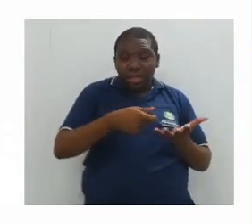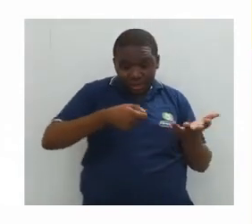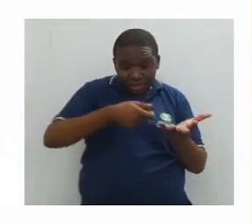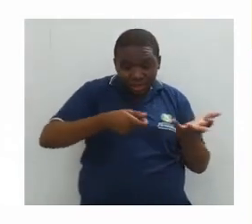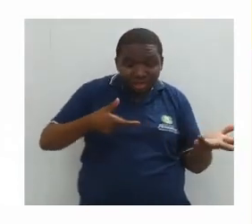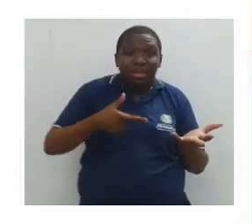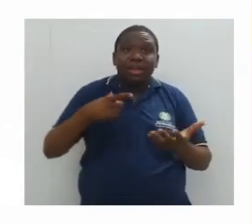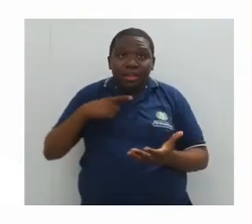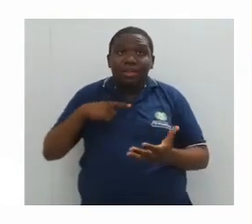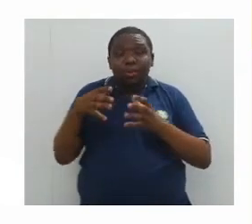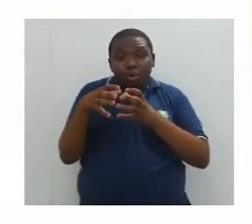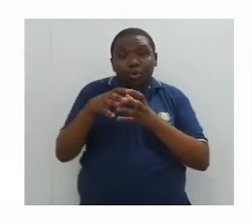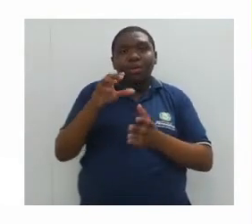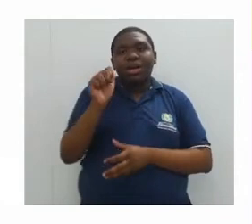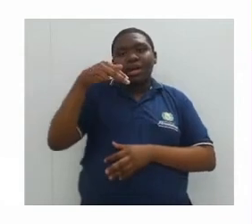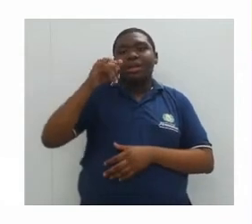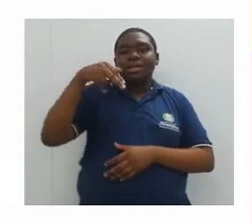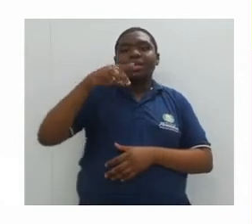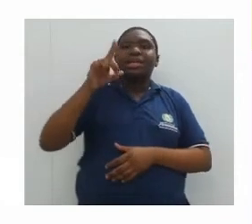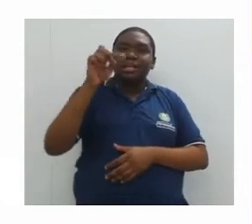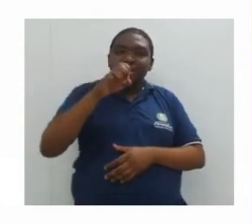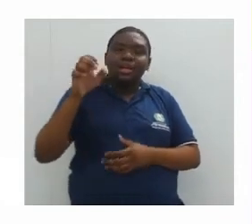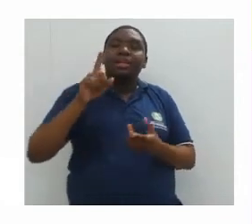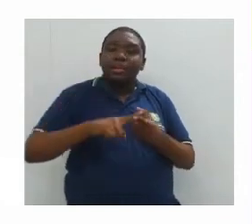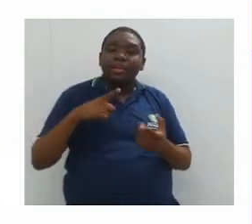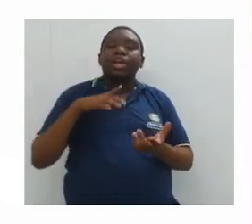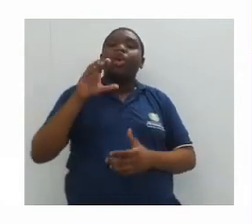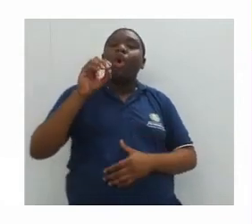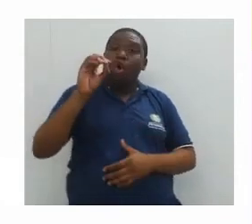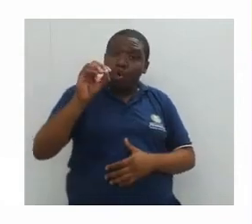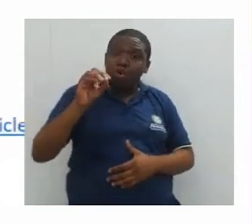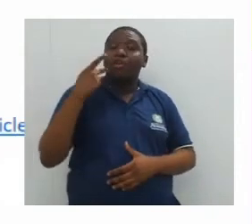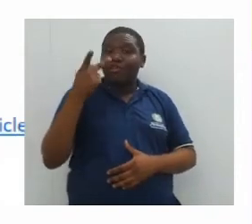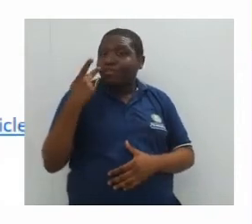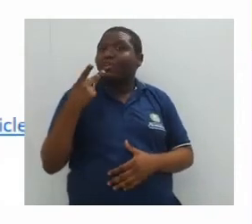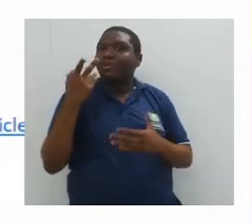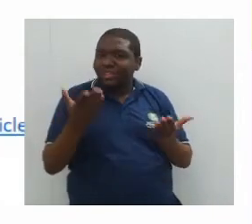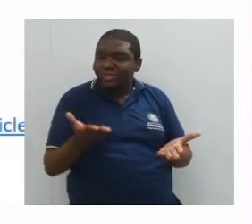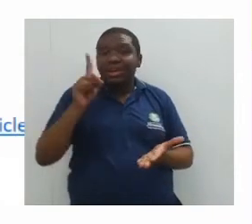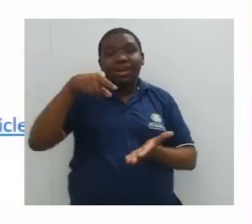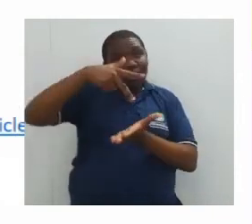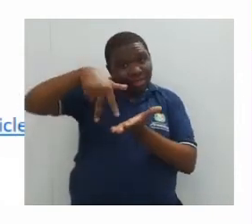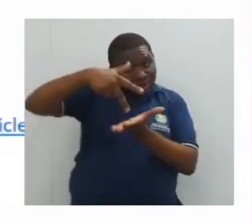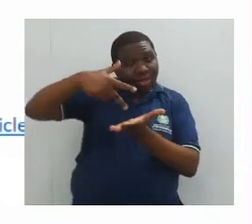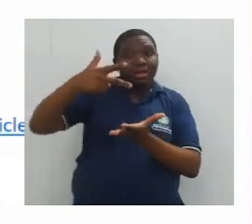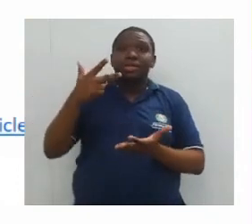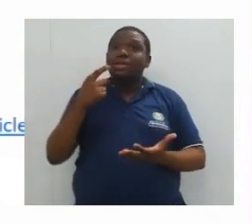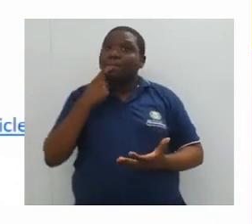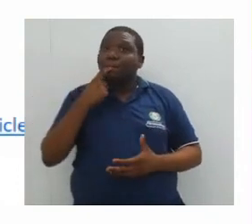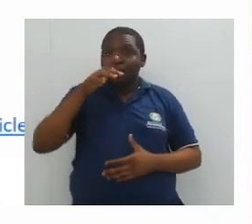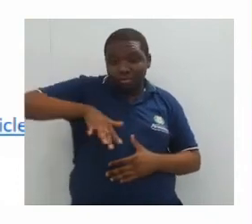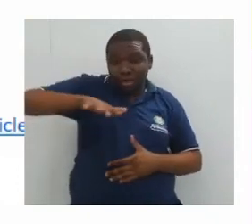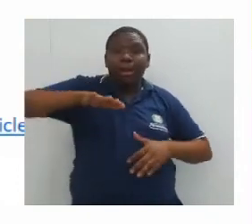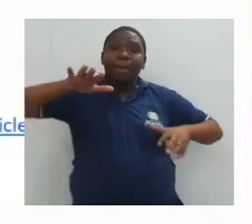tribo Canidé. O coco, a gente falou que é justamente uma dança típica da região